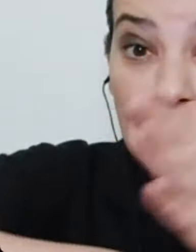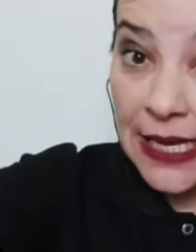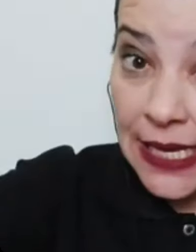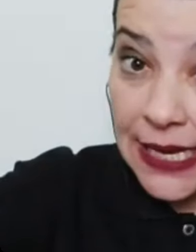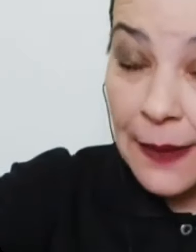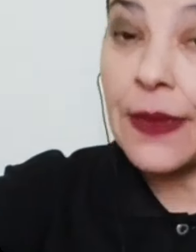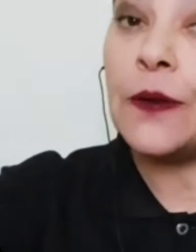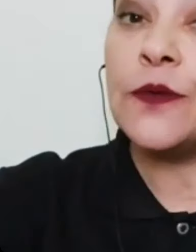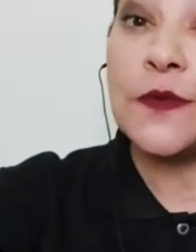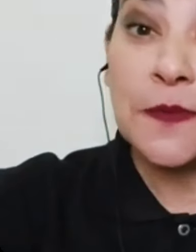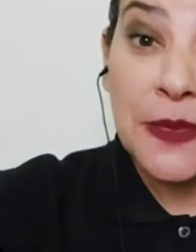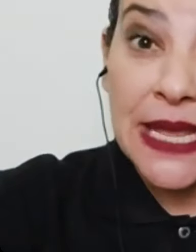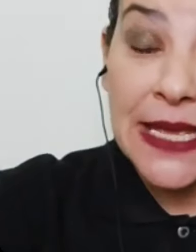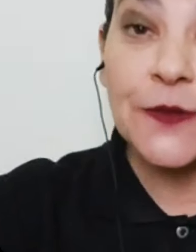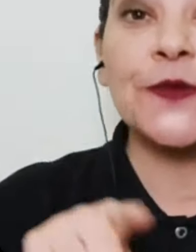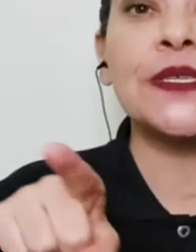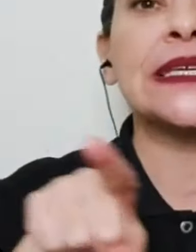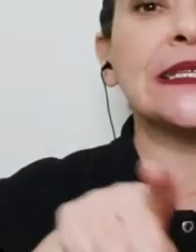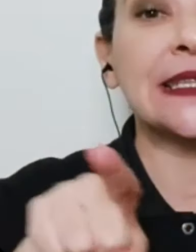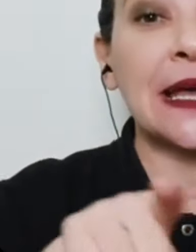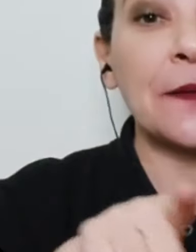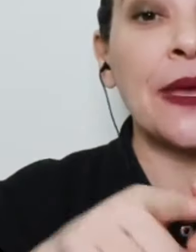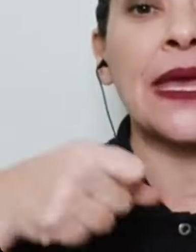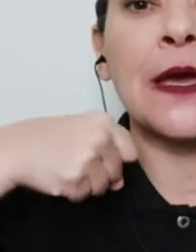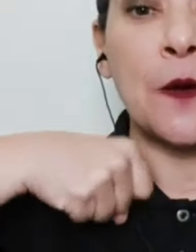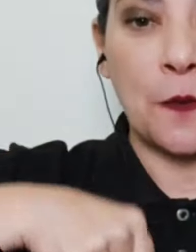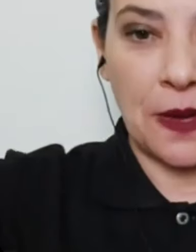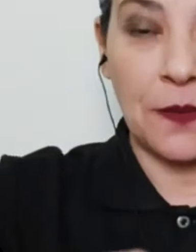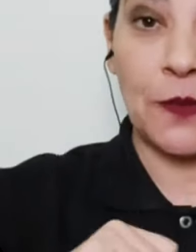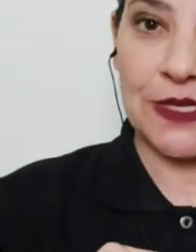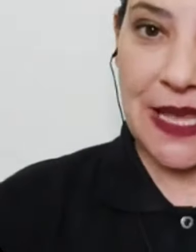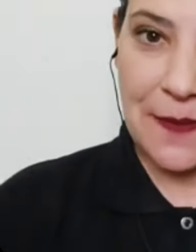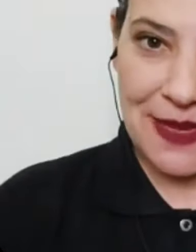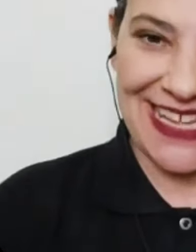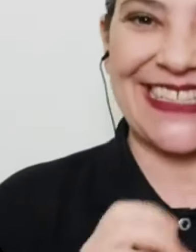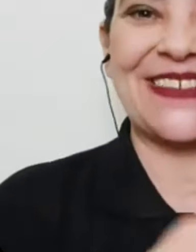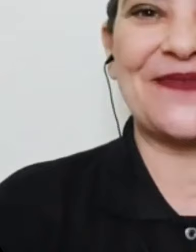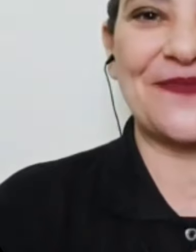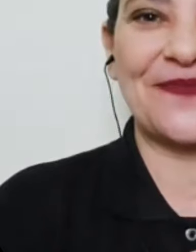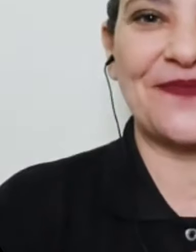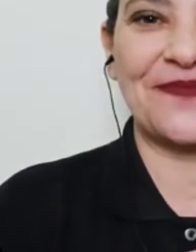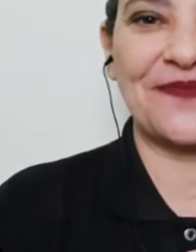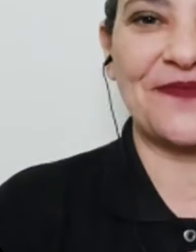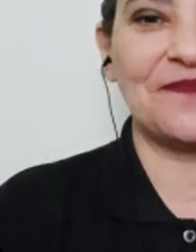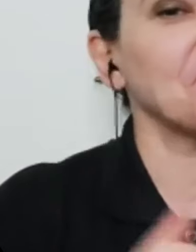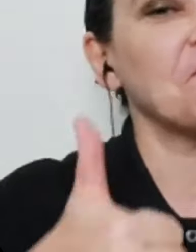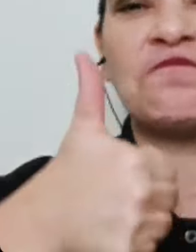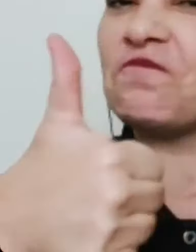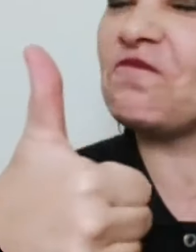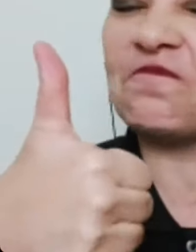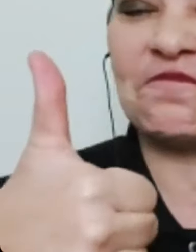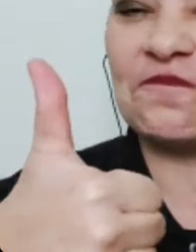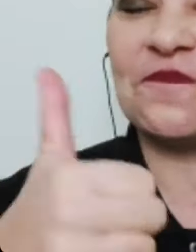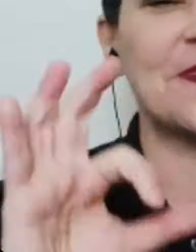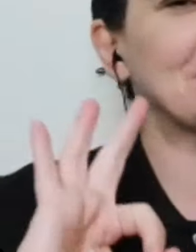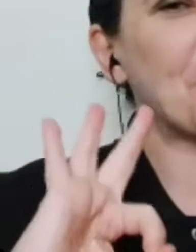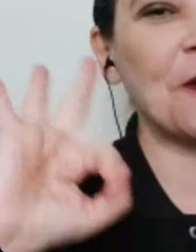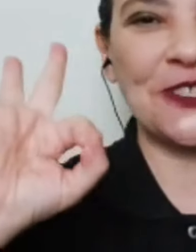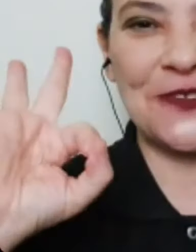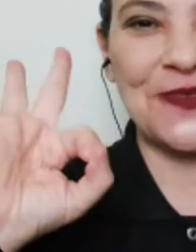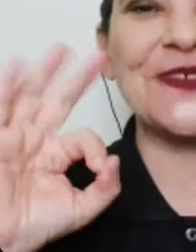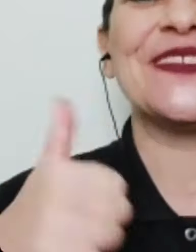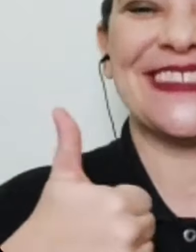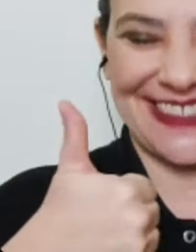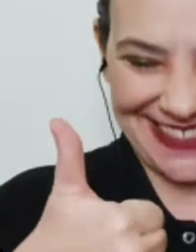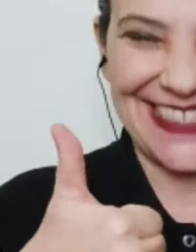pretos. E está com uma blusa preta. Não sei se ela quer completar alguma coisa sobre a sua descrição, Marisa. Não, está Tá